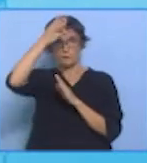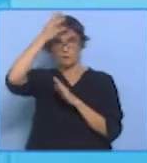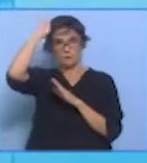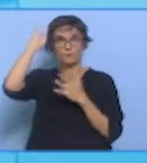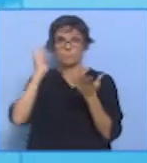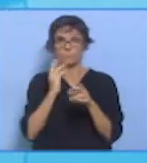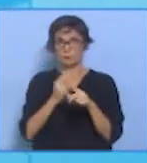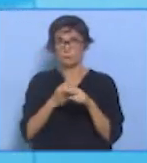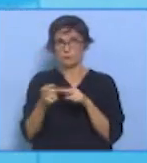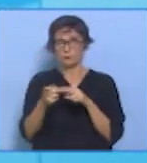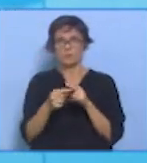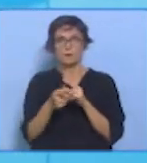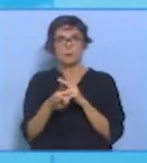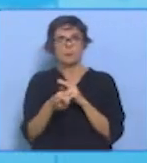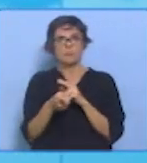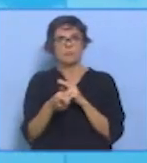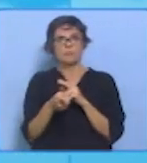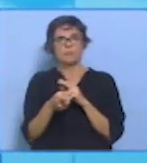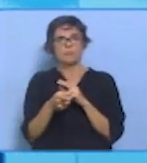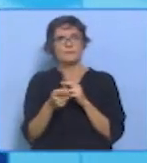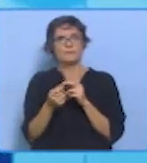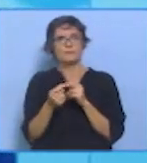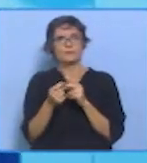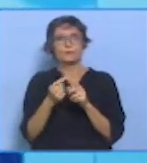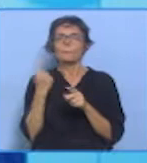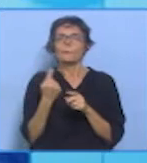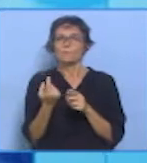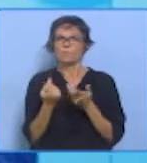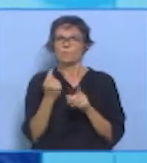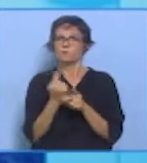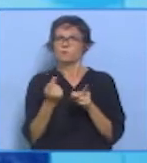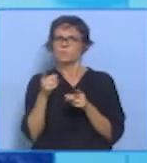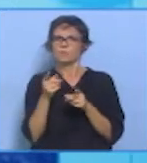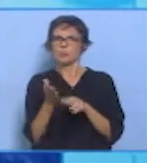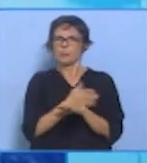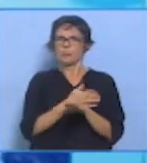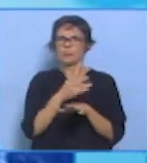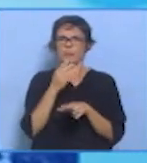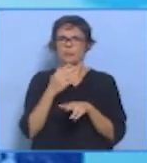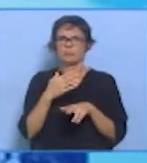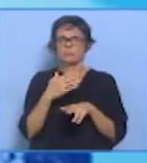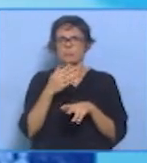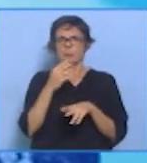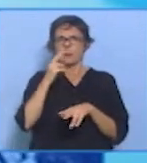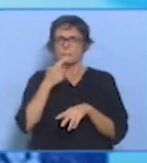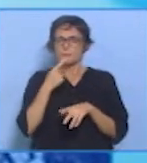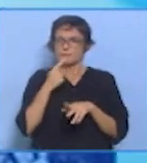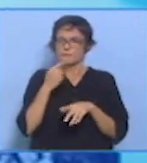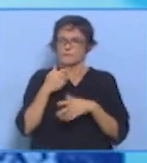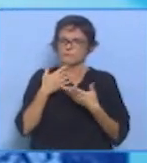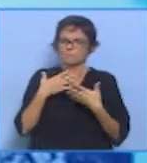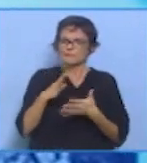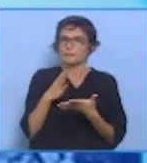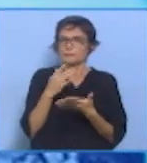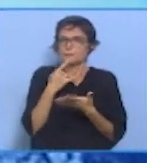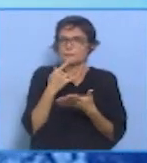anos até que isso aconteça, porque ele, de facto, quer perceber e estudar afincadamente qual será, então, a